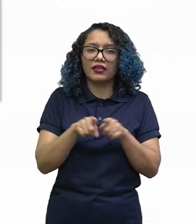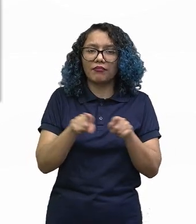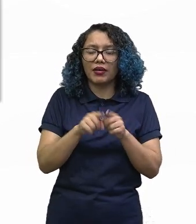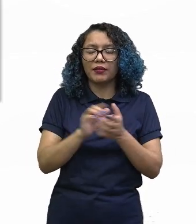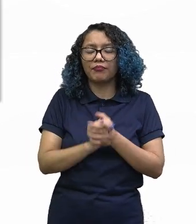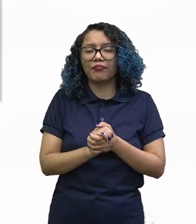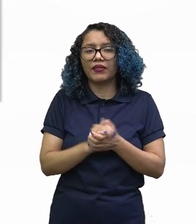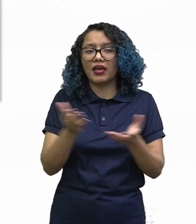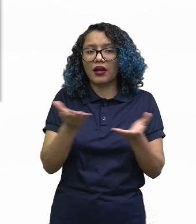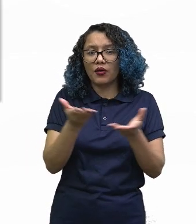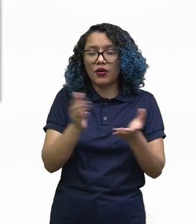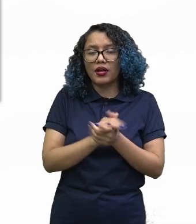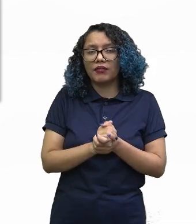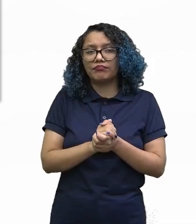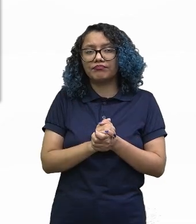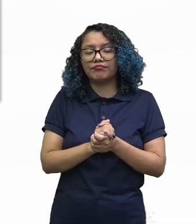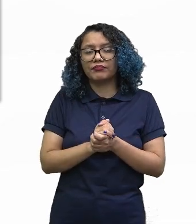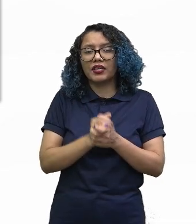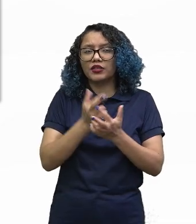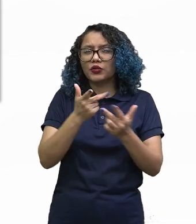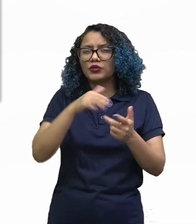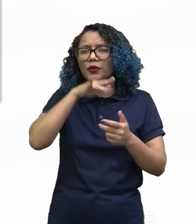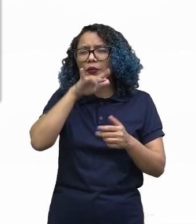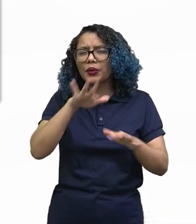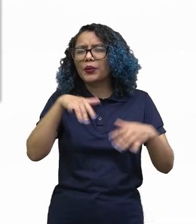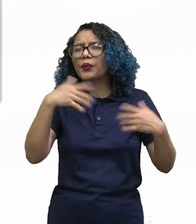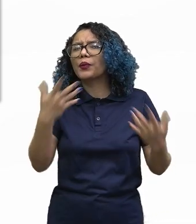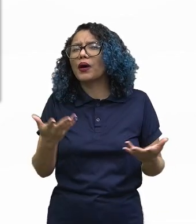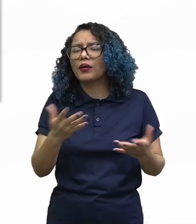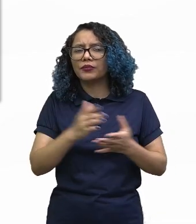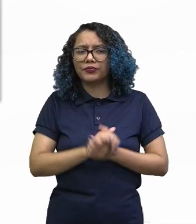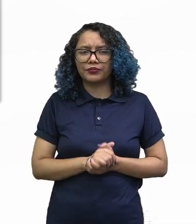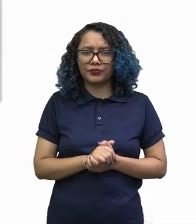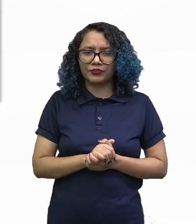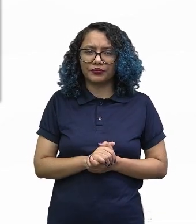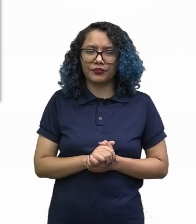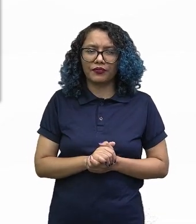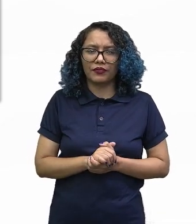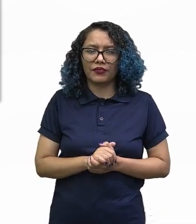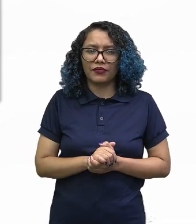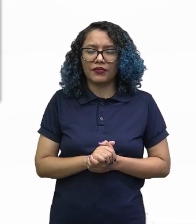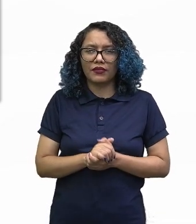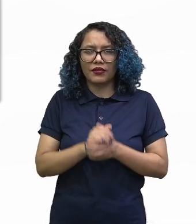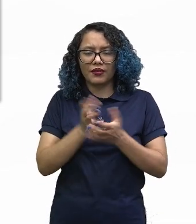desvantagens da biomassa, nós podemos citar eficiência reduzida,